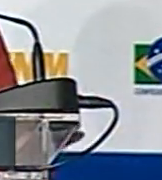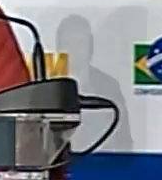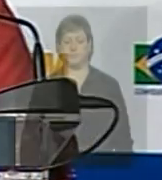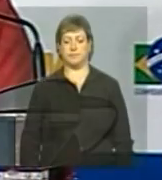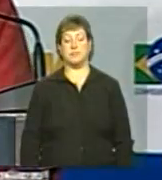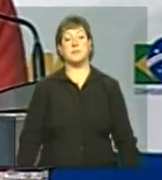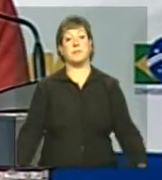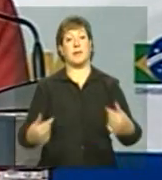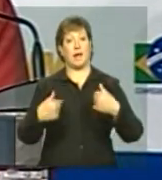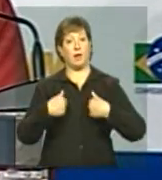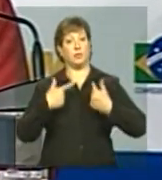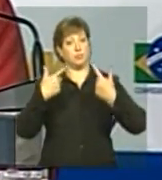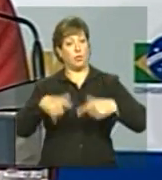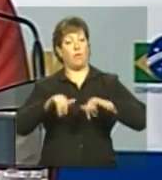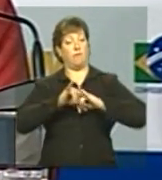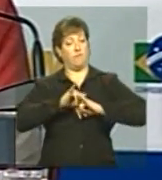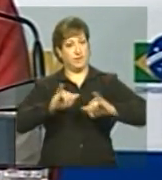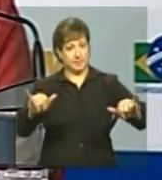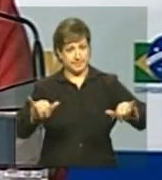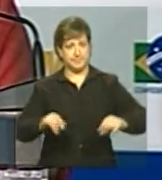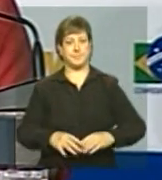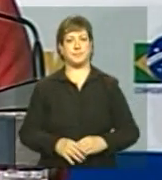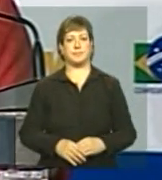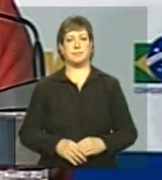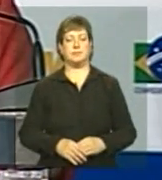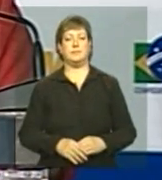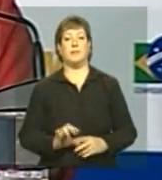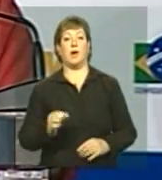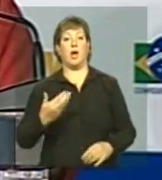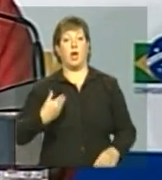Eu reitero mais uma vez,